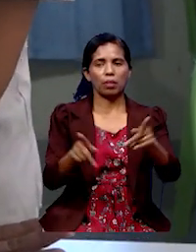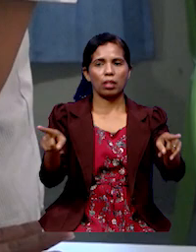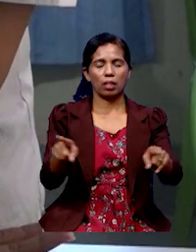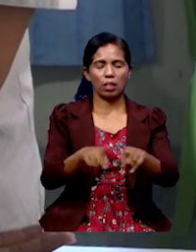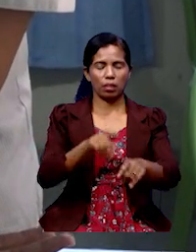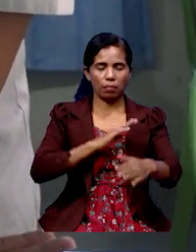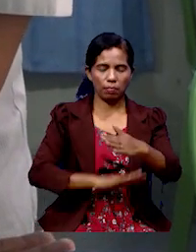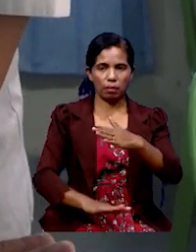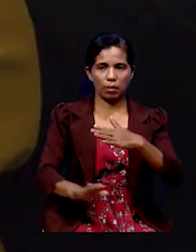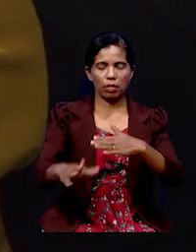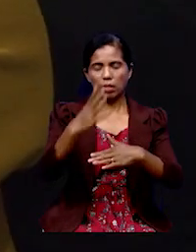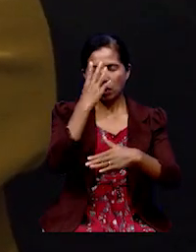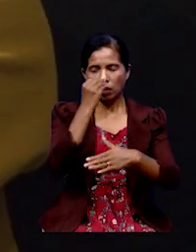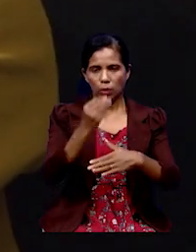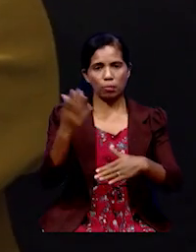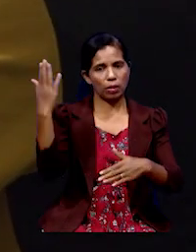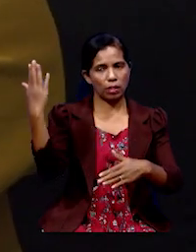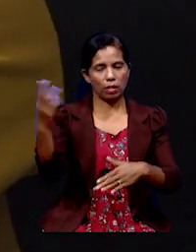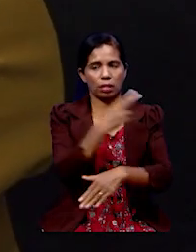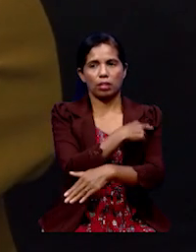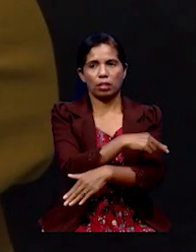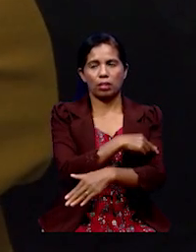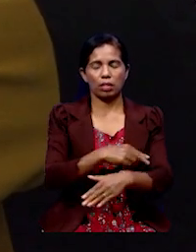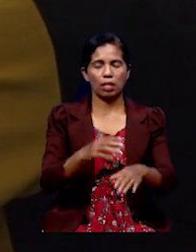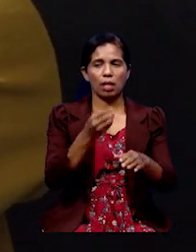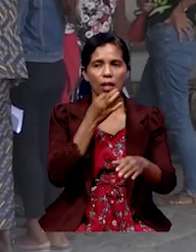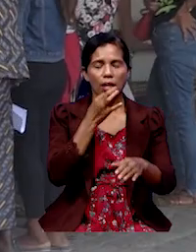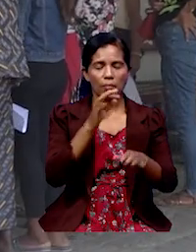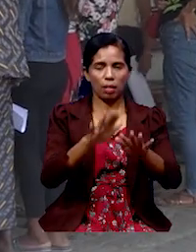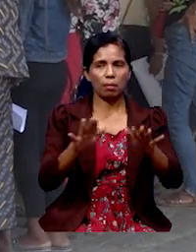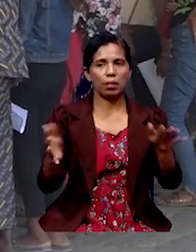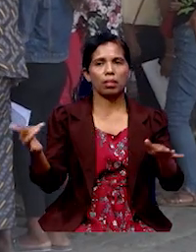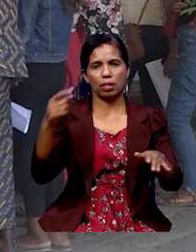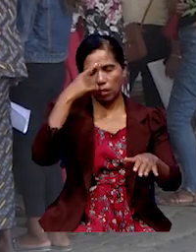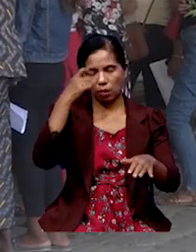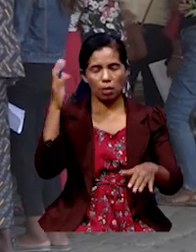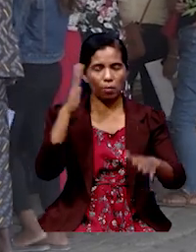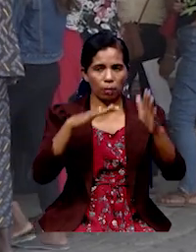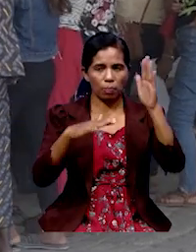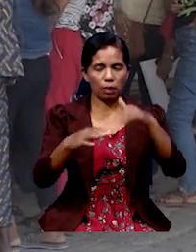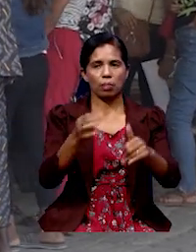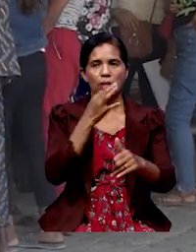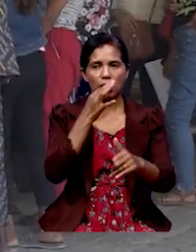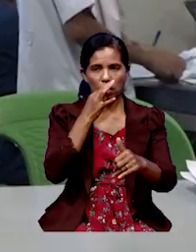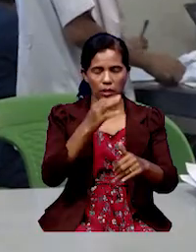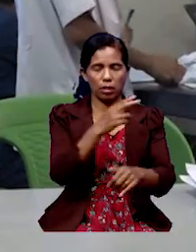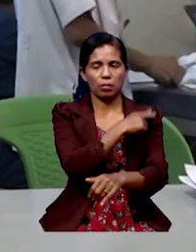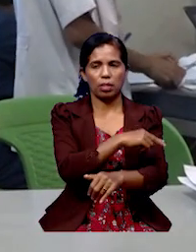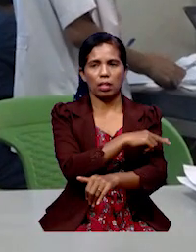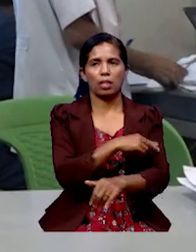partus, baixa internamento, manutrição balabarixira, tamba problema finanseiro nebe klinika ne